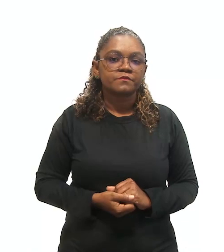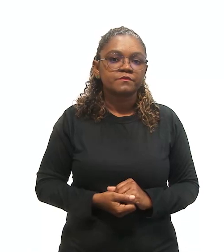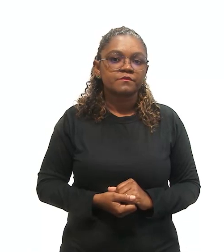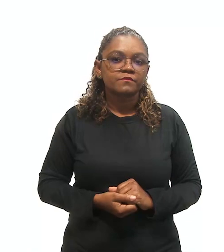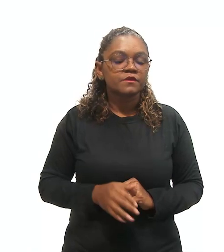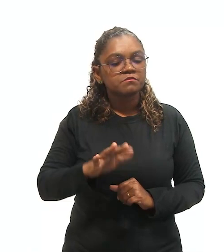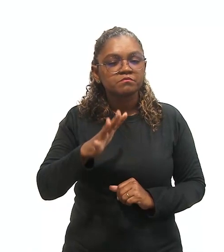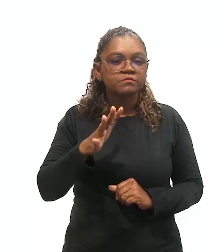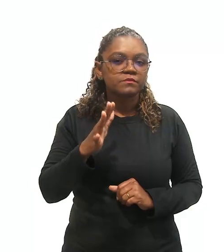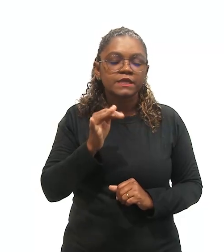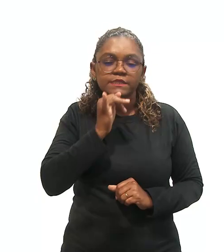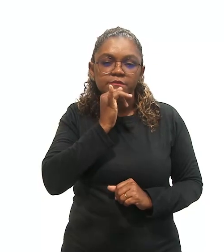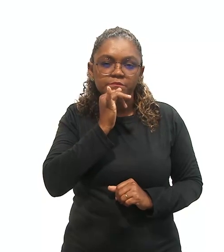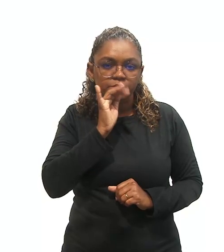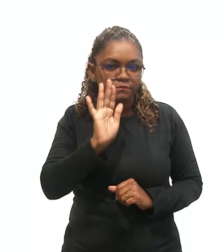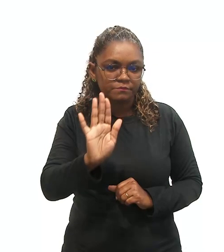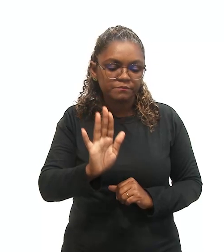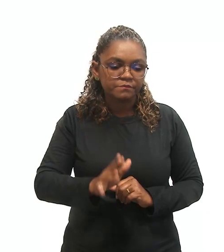aqui